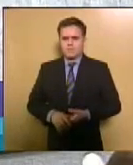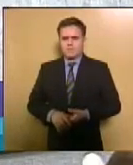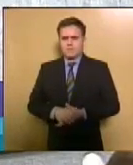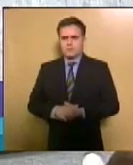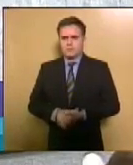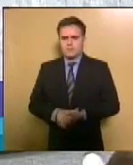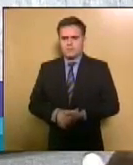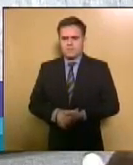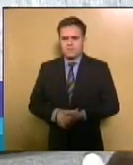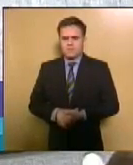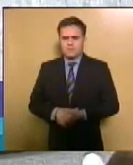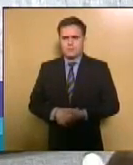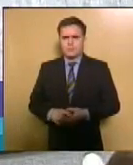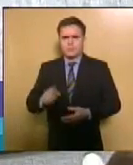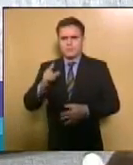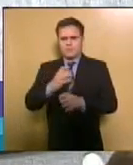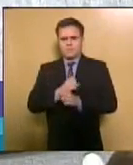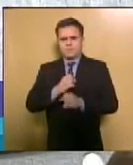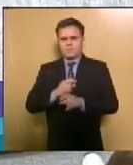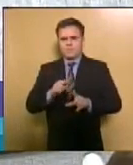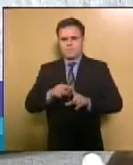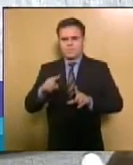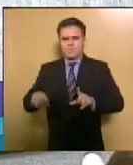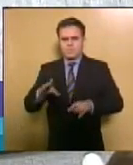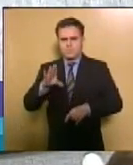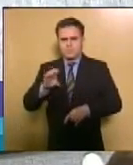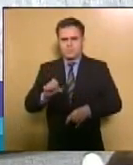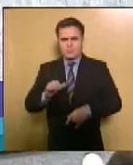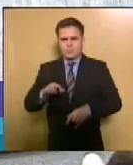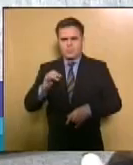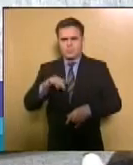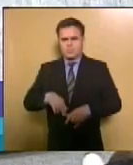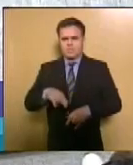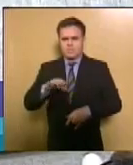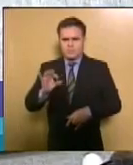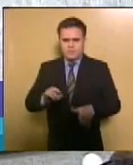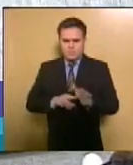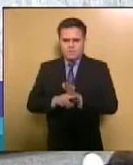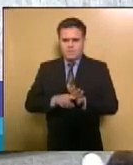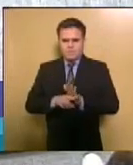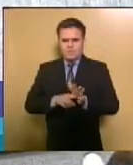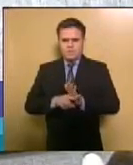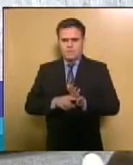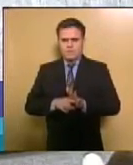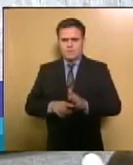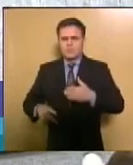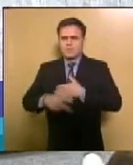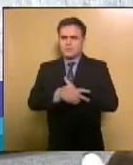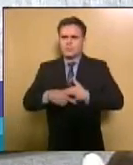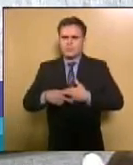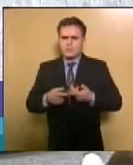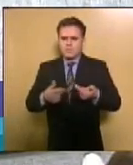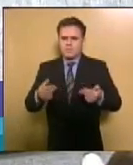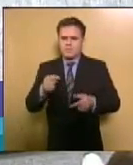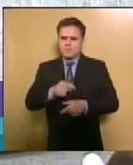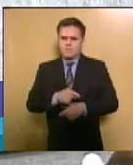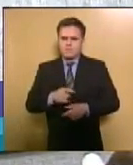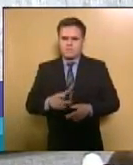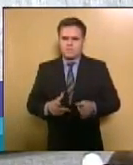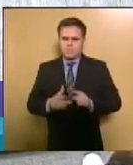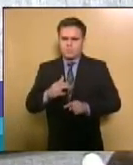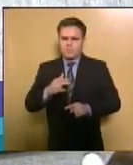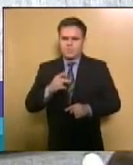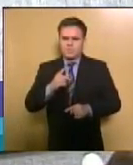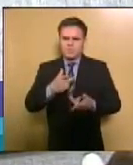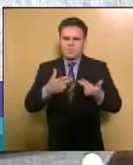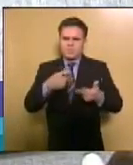ali esses dados aí são do cacm certo da nossa coordenadoria de estatística análise criminal e ele é porque a tela tá cortada mas